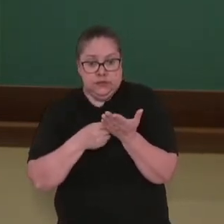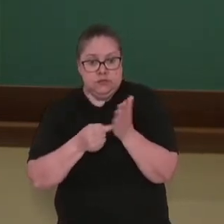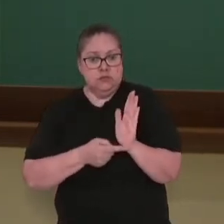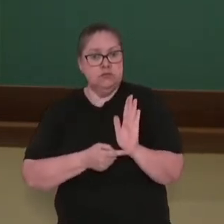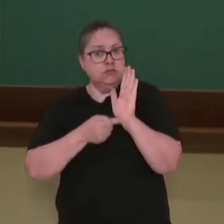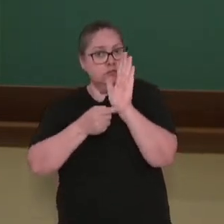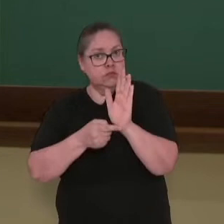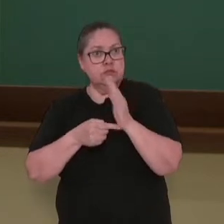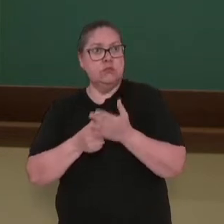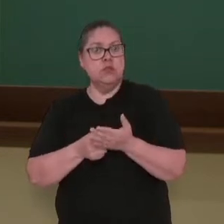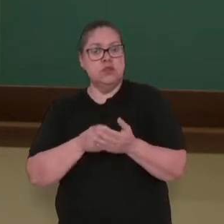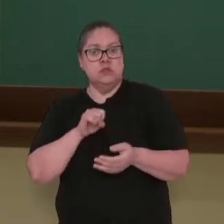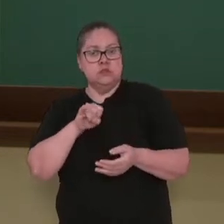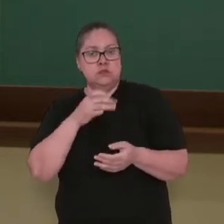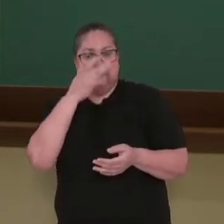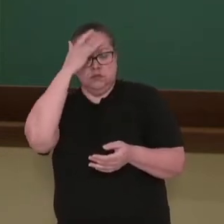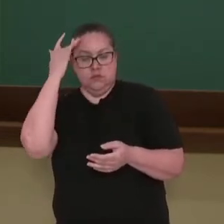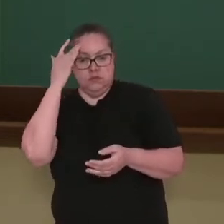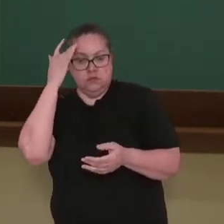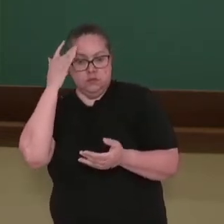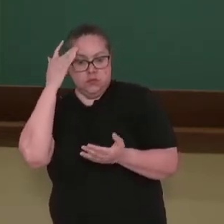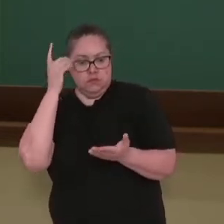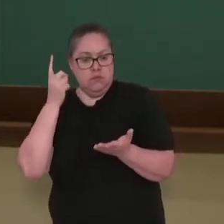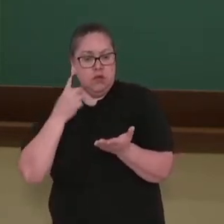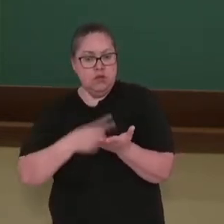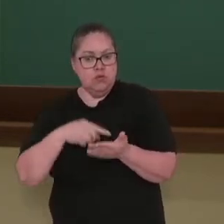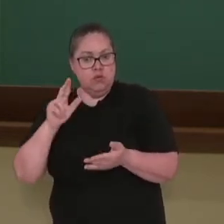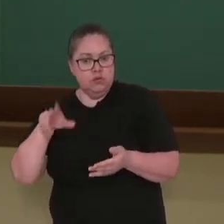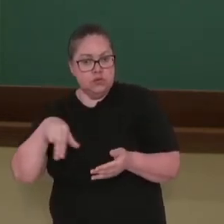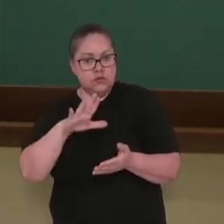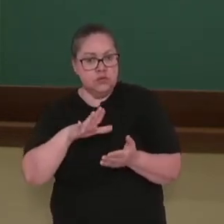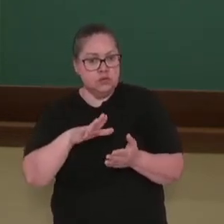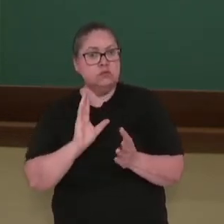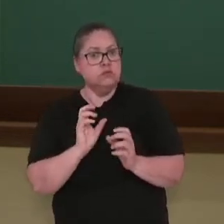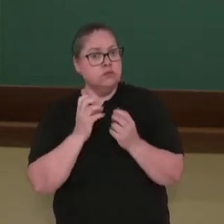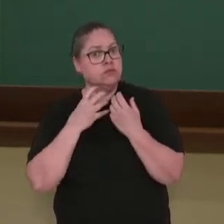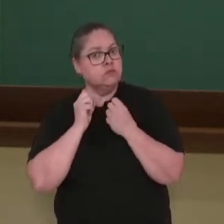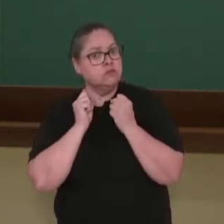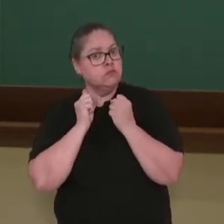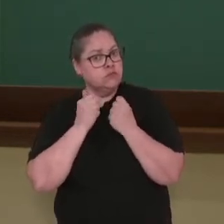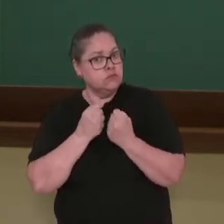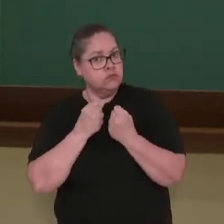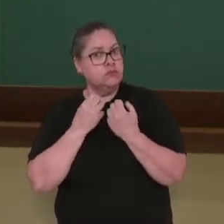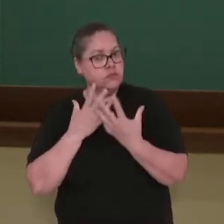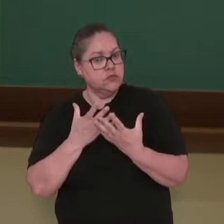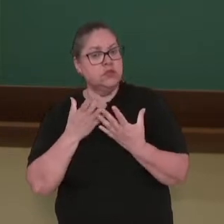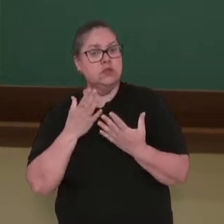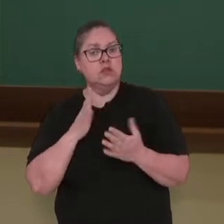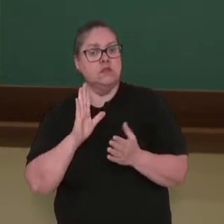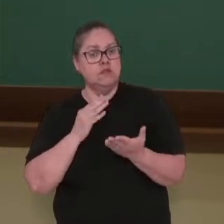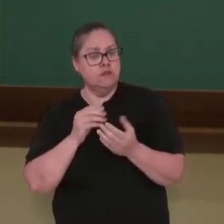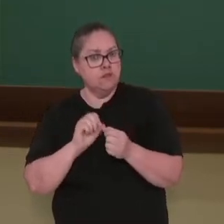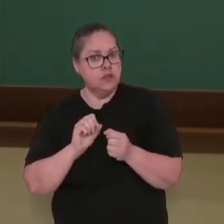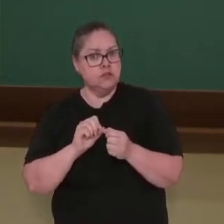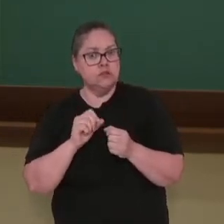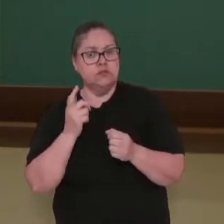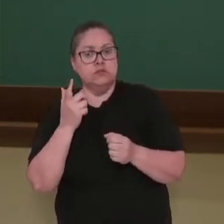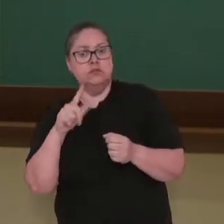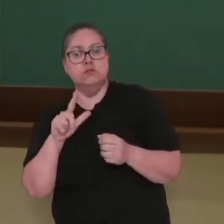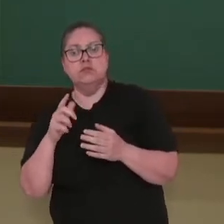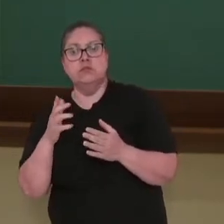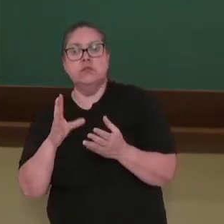sobressair, né? Se você é uma pessoa muito compromissada, você vai garantir esse seu espaço no lugar de trabalho. Por outro lado,